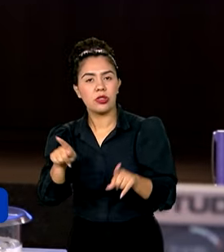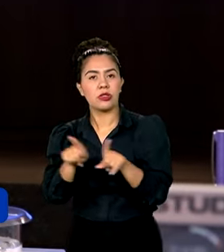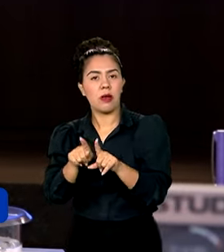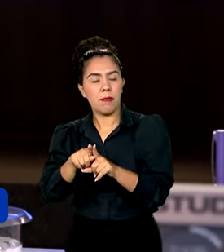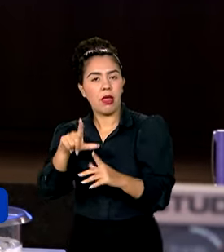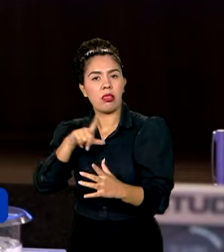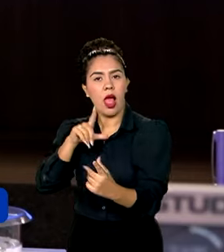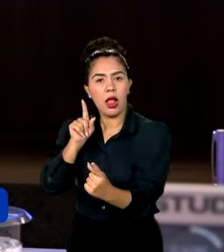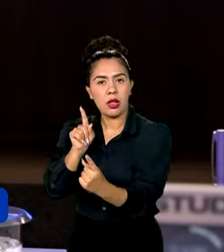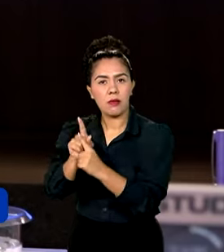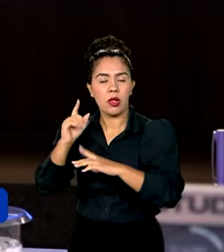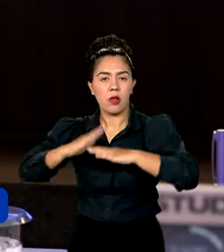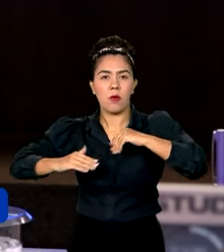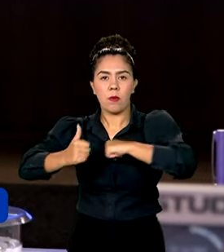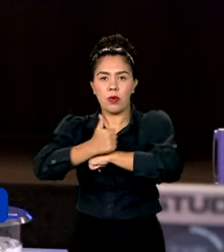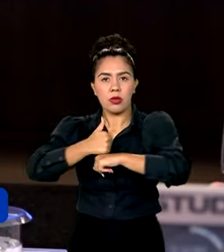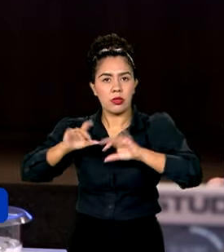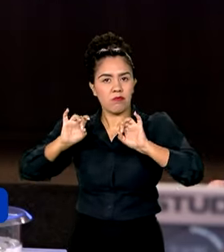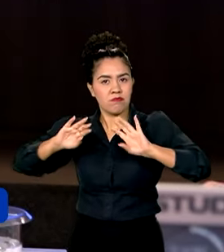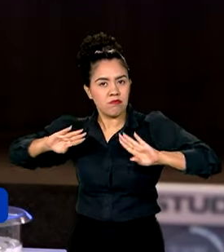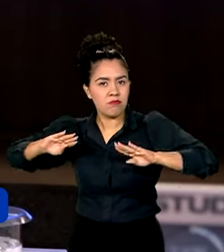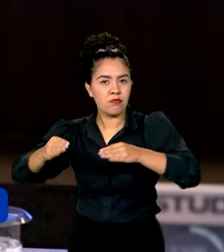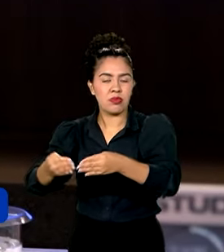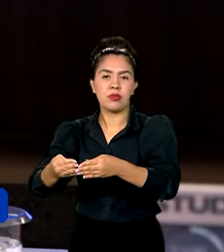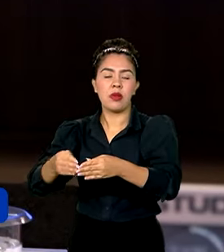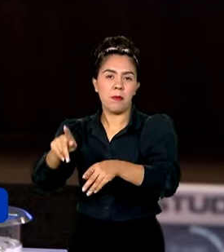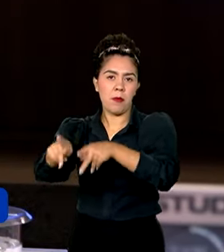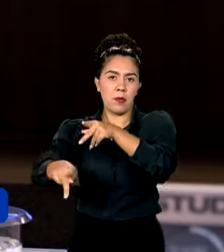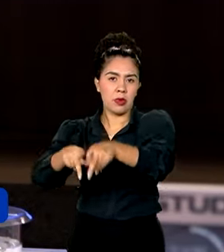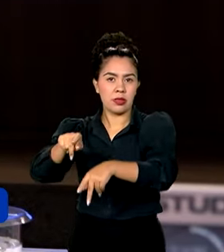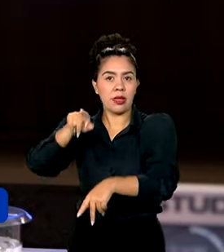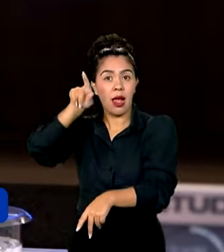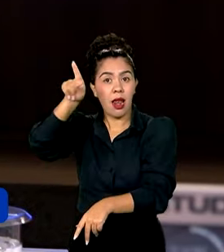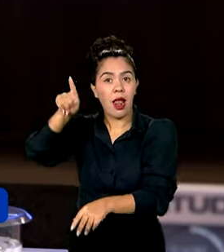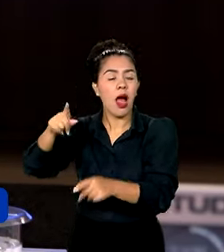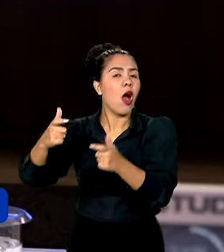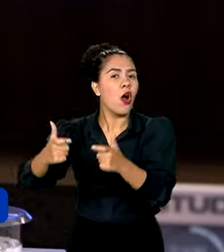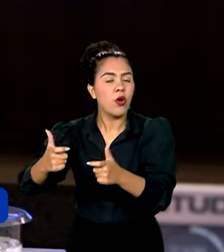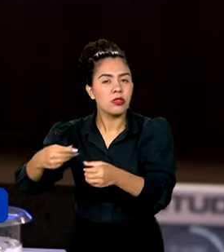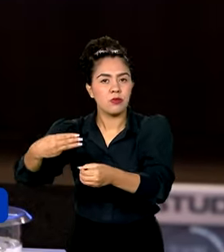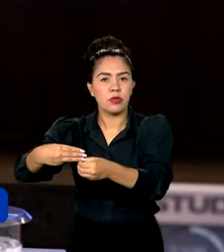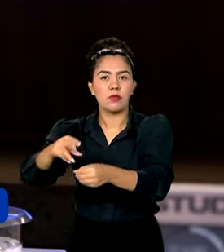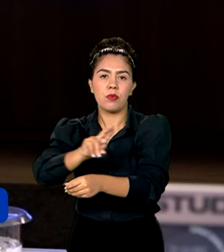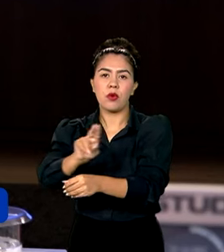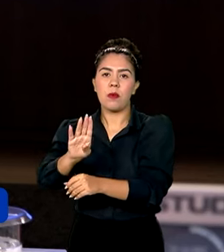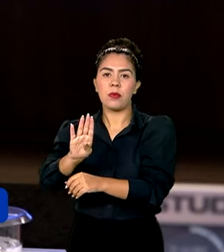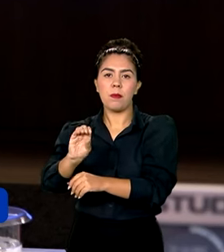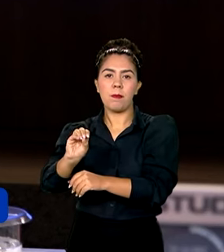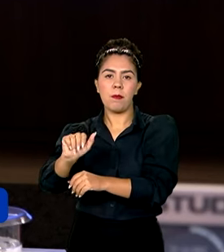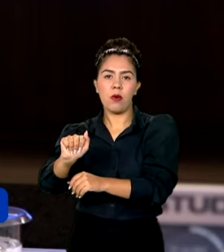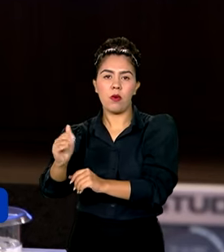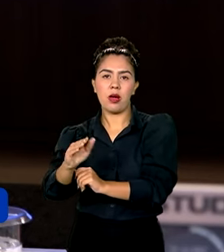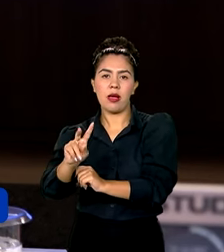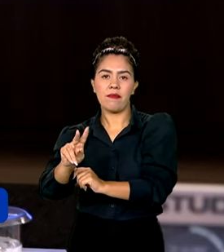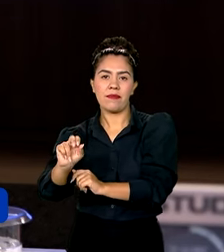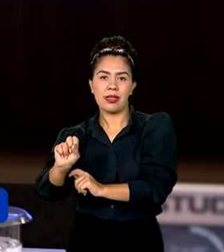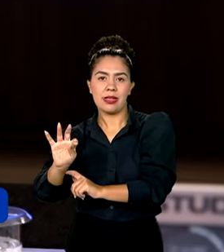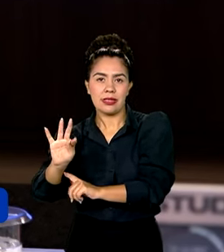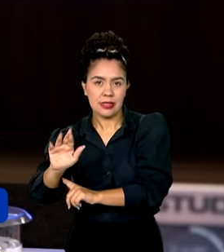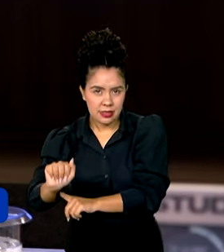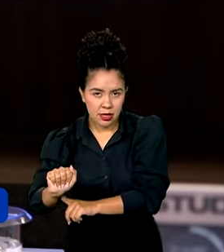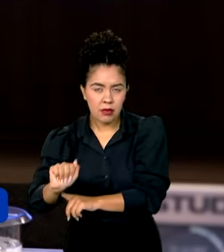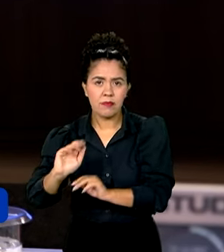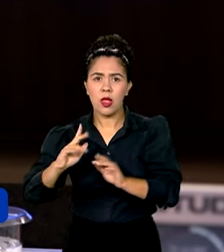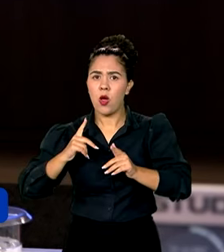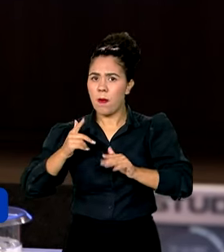especialistas aquela população isso em Boa Vista Então acho que foi eh assim um trabalho